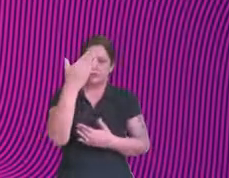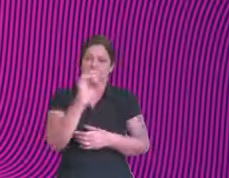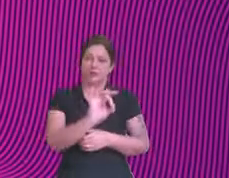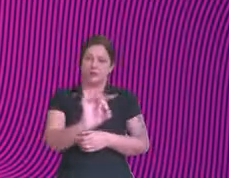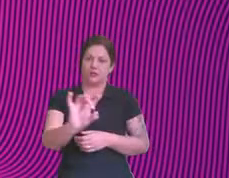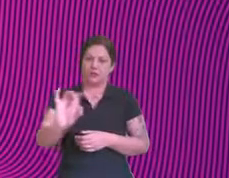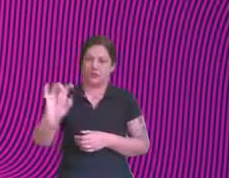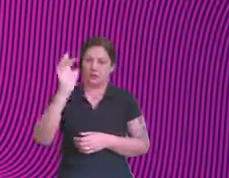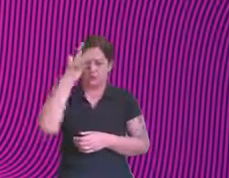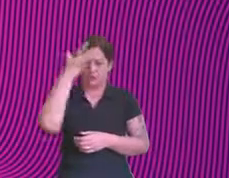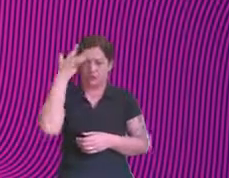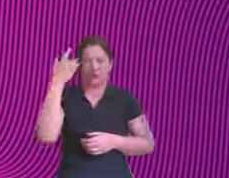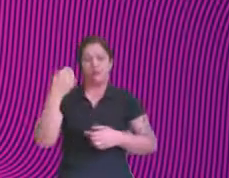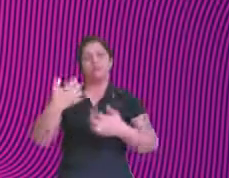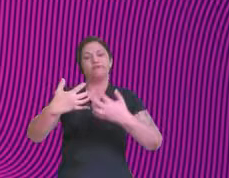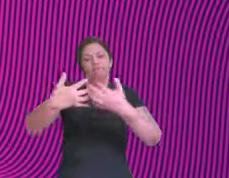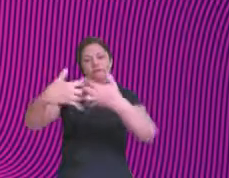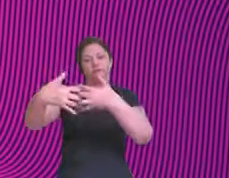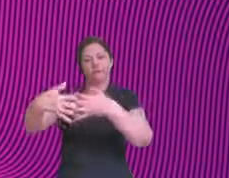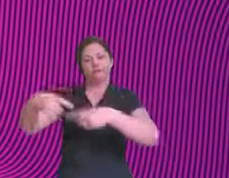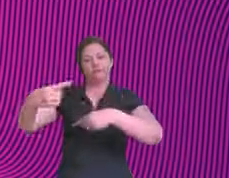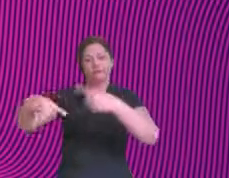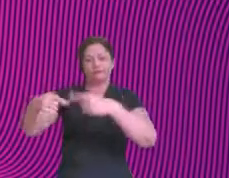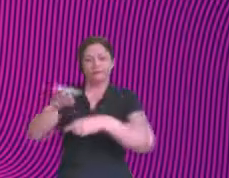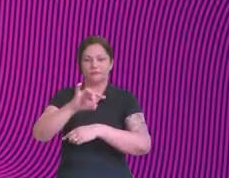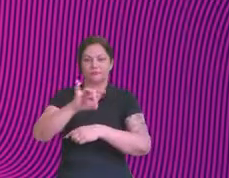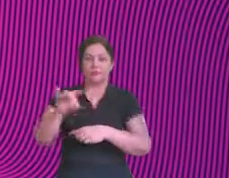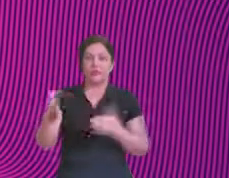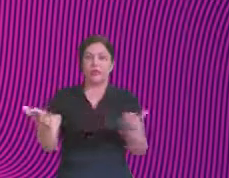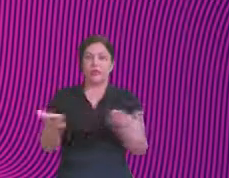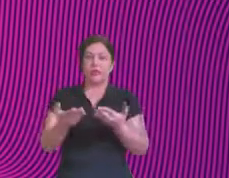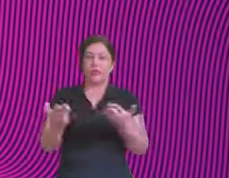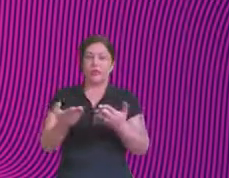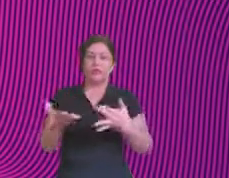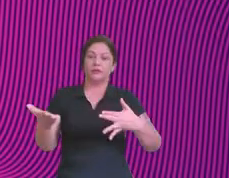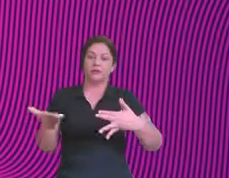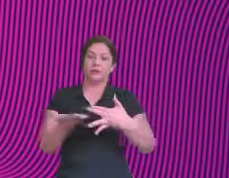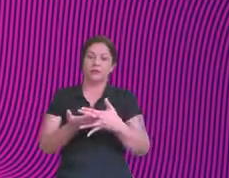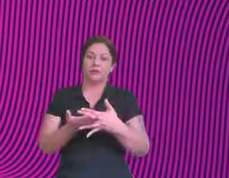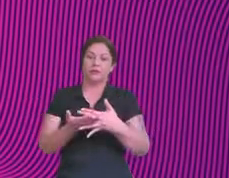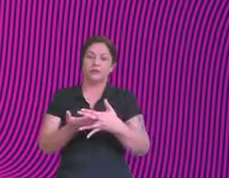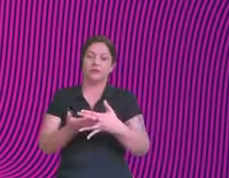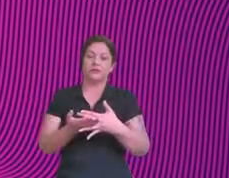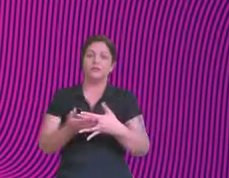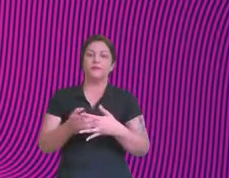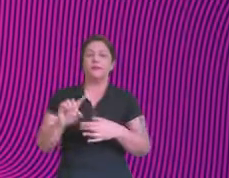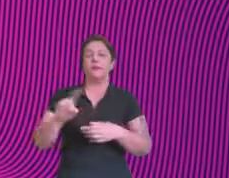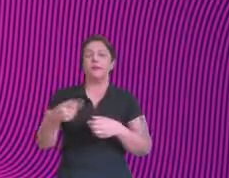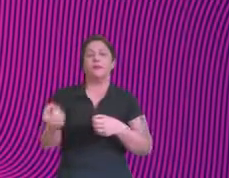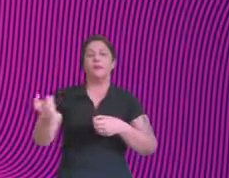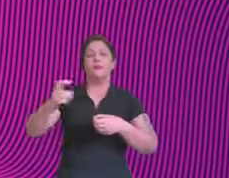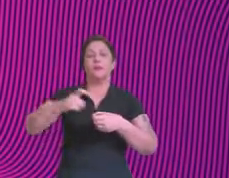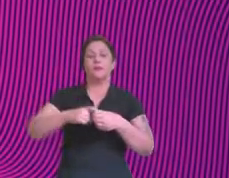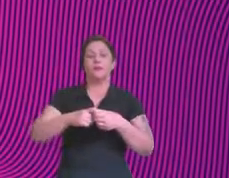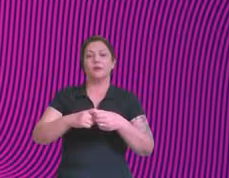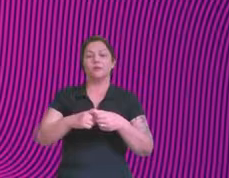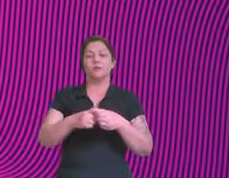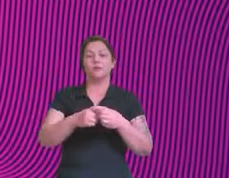pela discussão a todos. E a gente vai agora para um intervalo, e aí nós voltamos com o terceiro bloco.